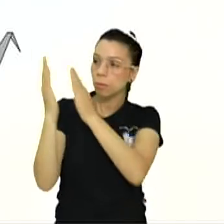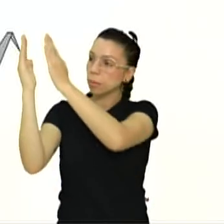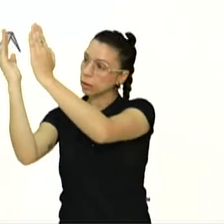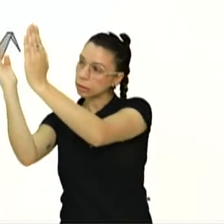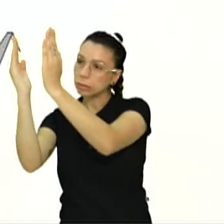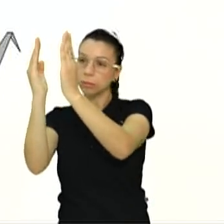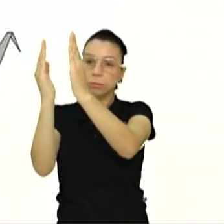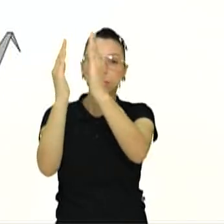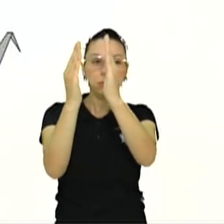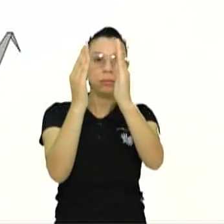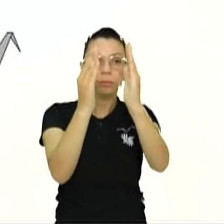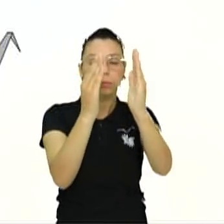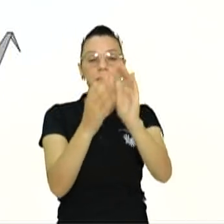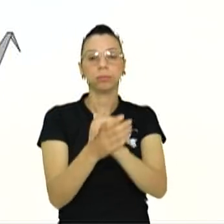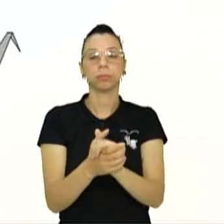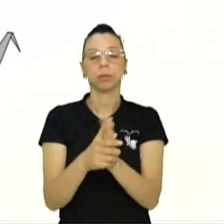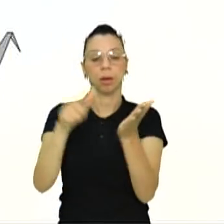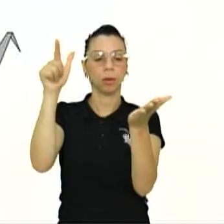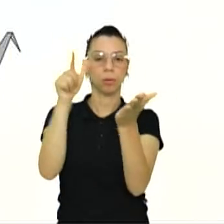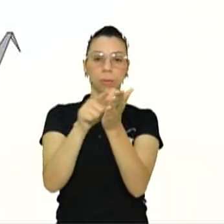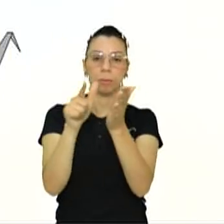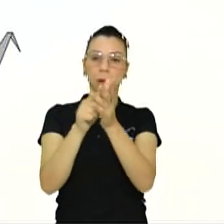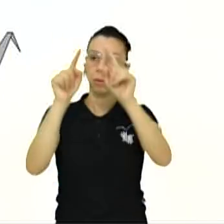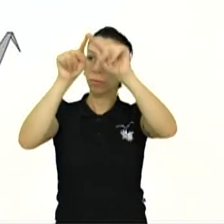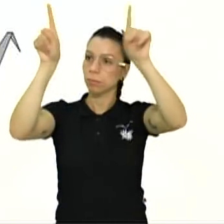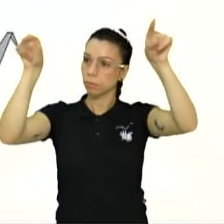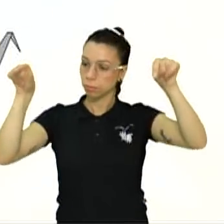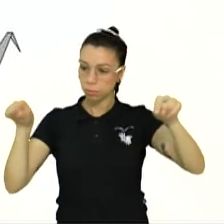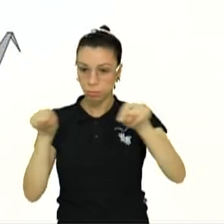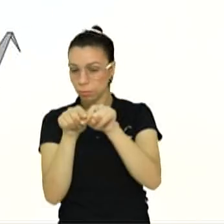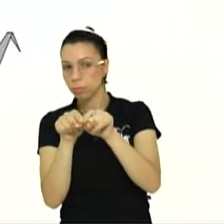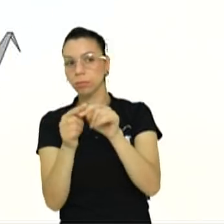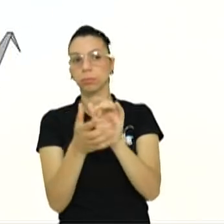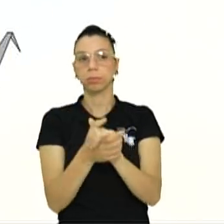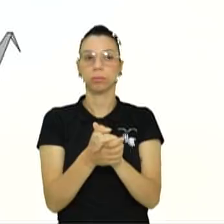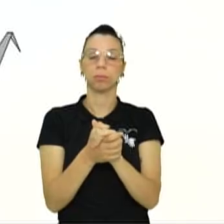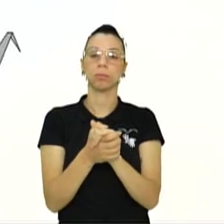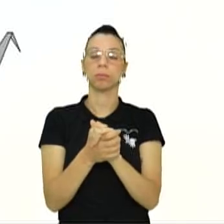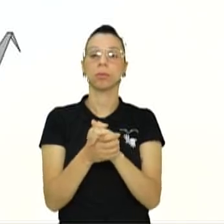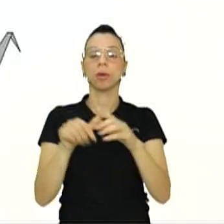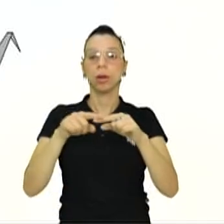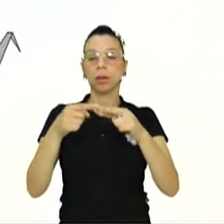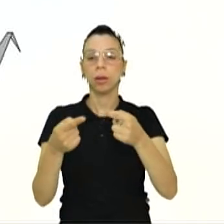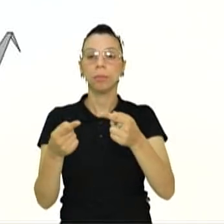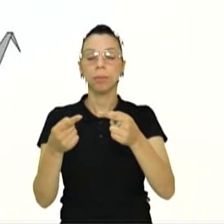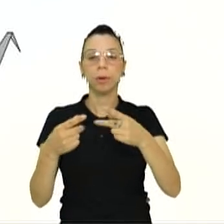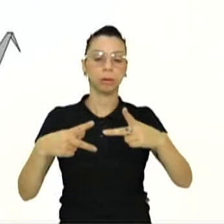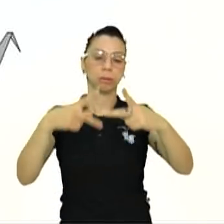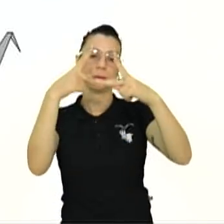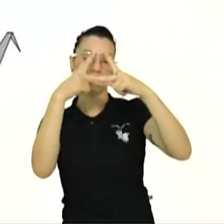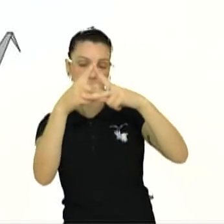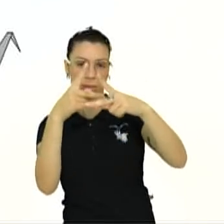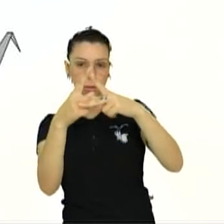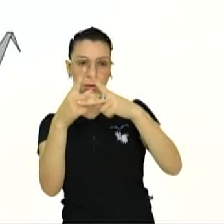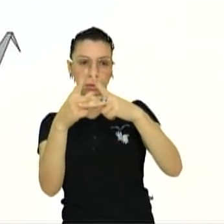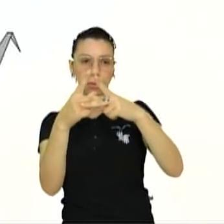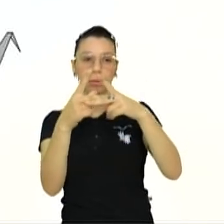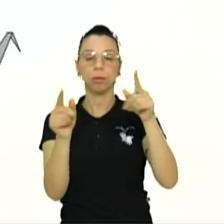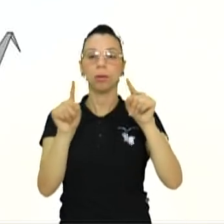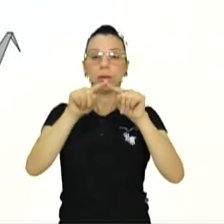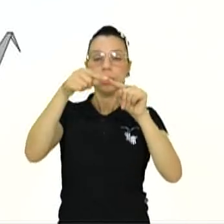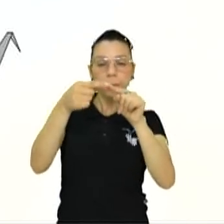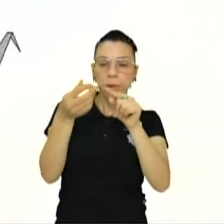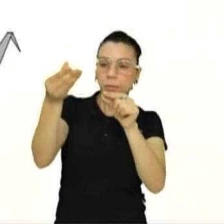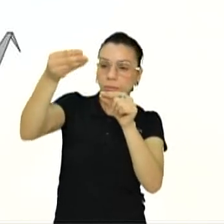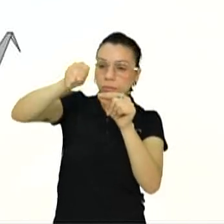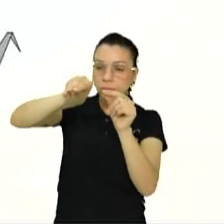trabalhando, né? Uma folha em quadrado, se dobra em triângulo, depois você vai fazendo um